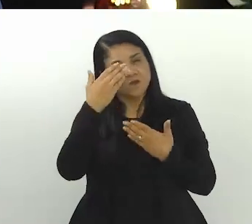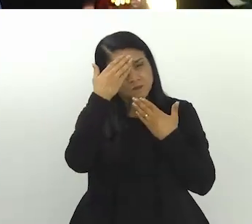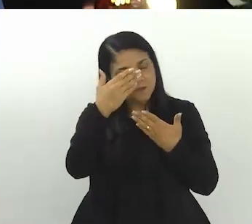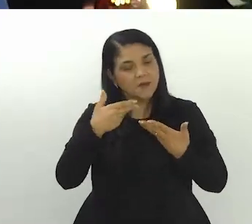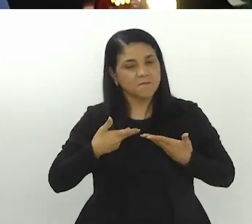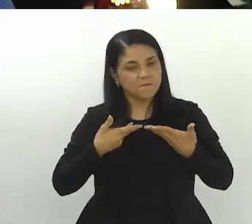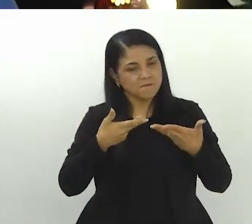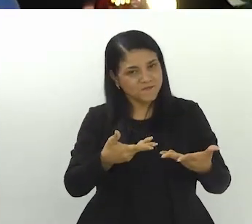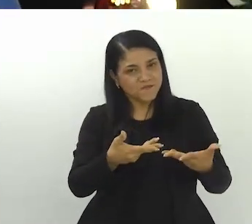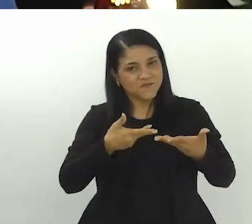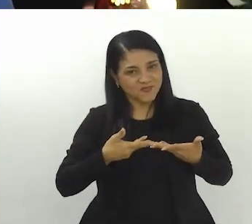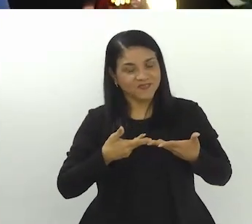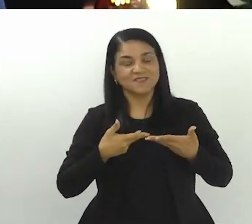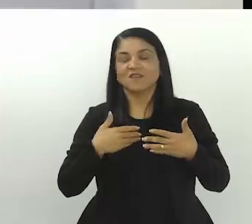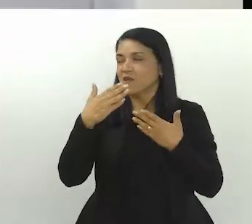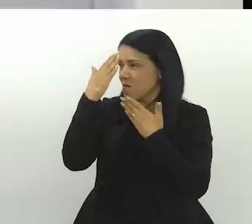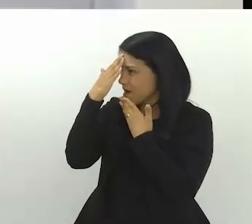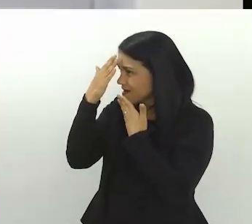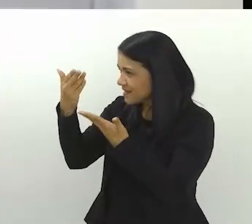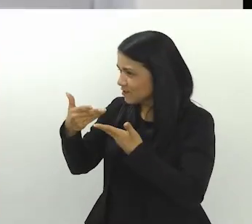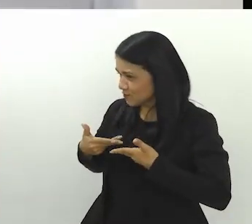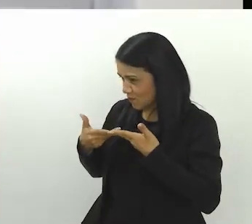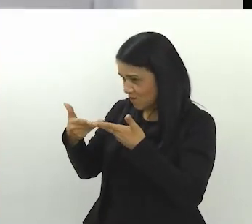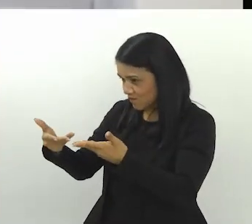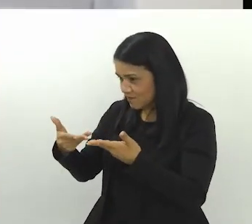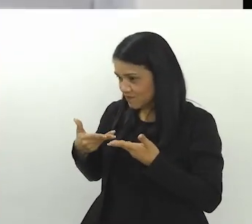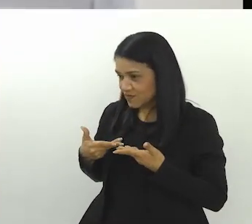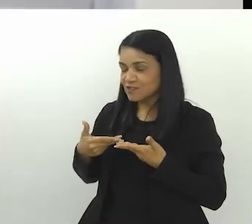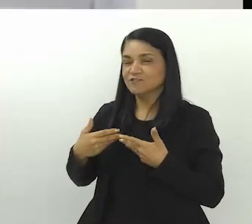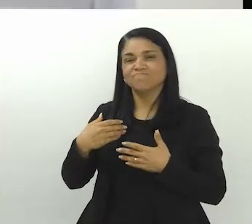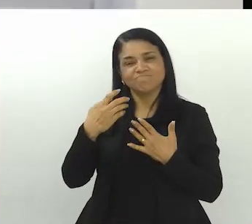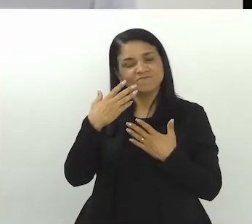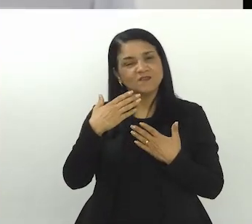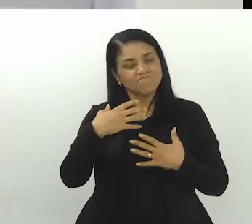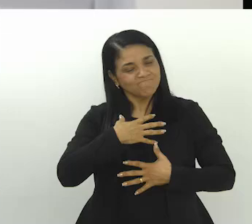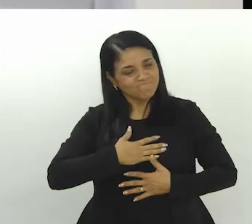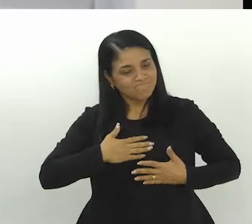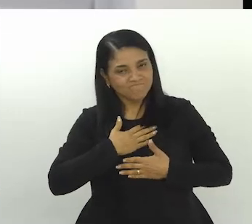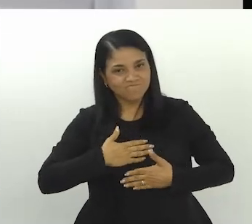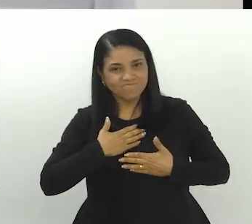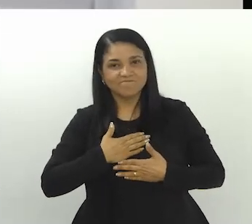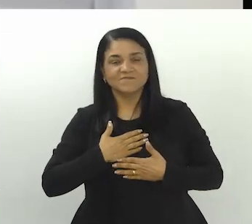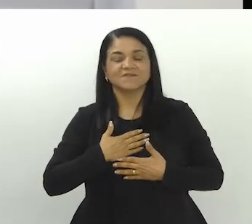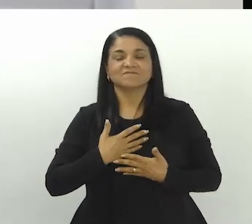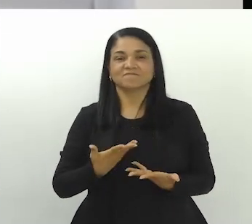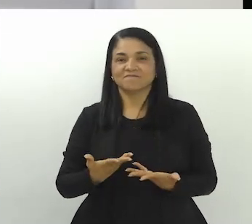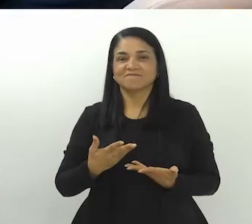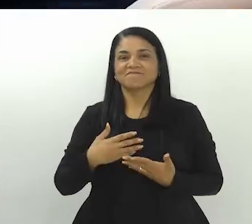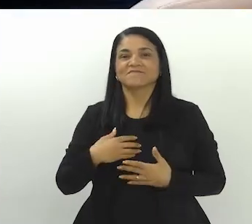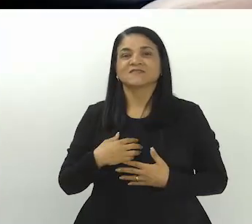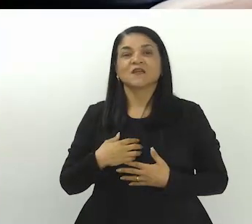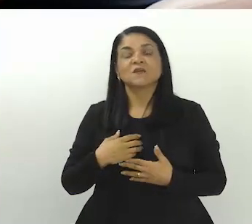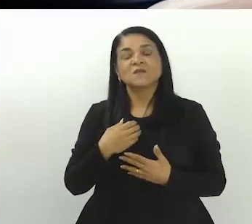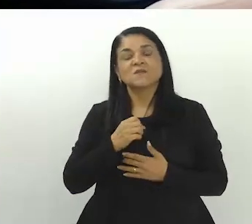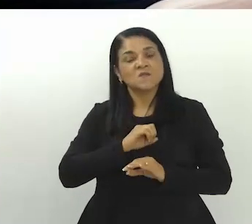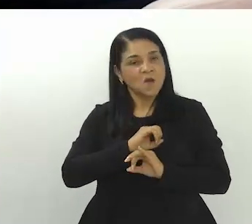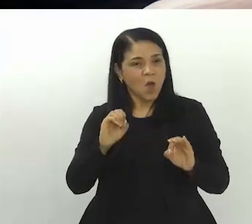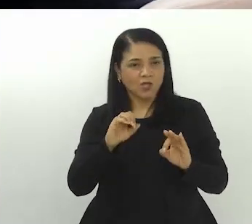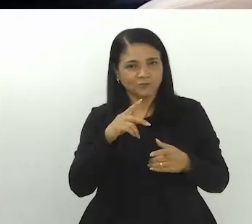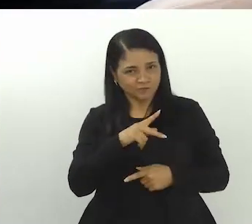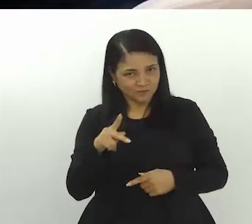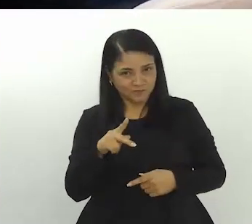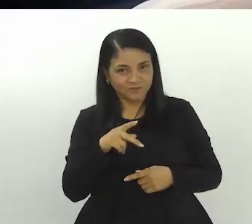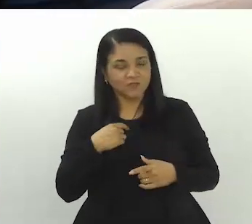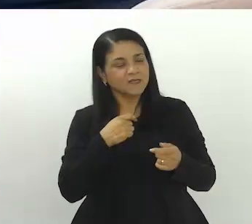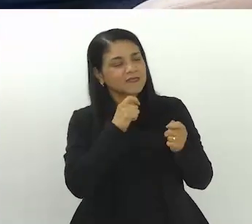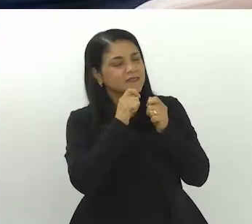no Arena. Eu que agradeço o convite e fico, muito honrado e satisfeito com ele. Beleza, professor. Eu queria estar entrevistando um